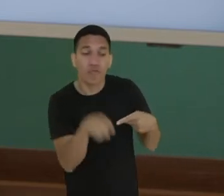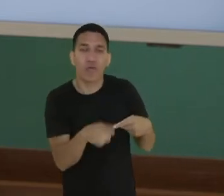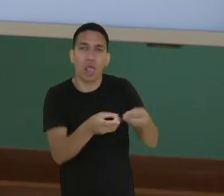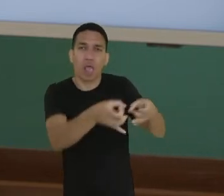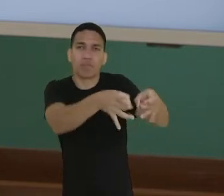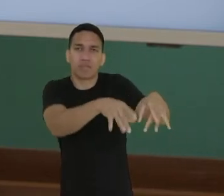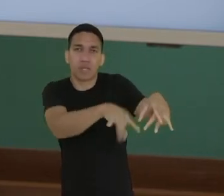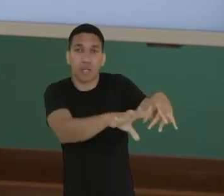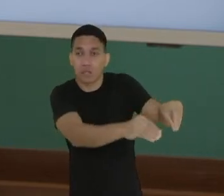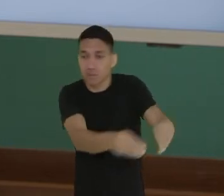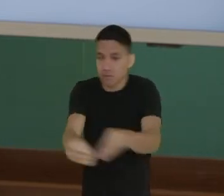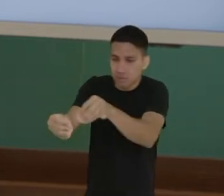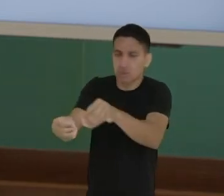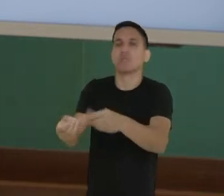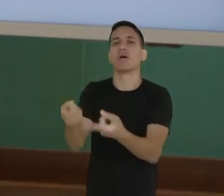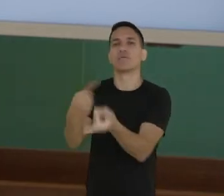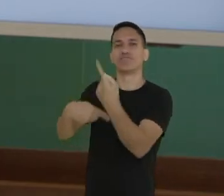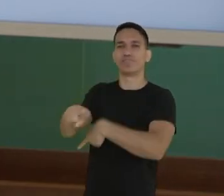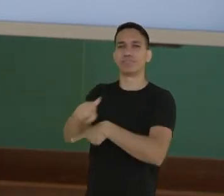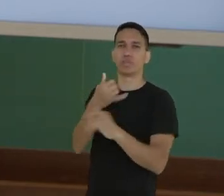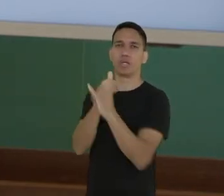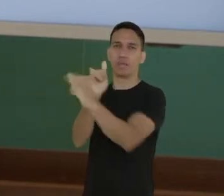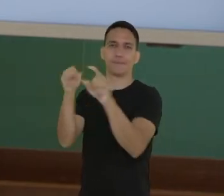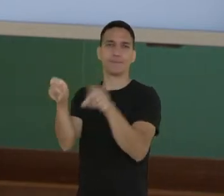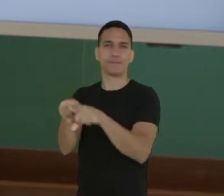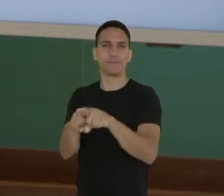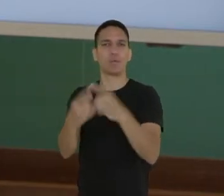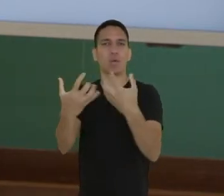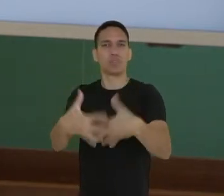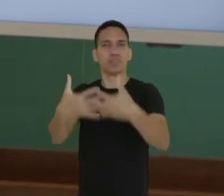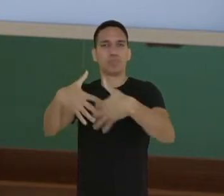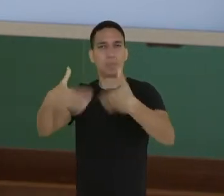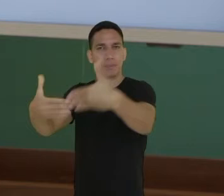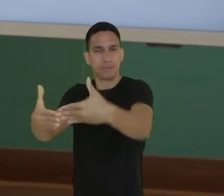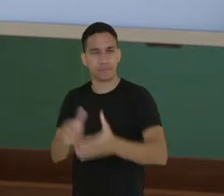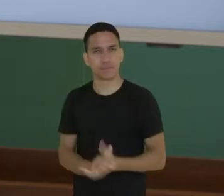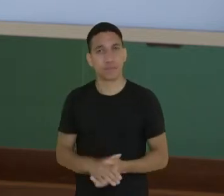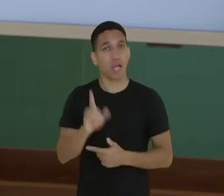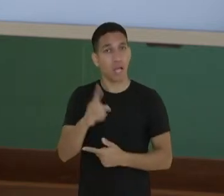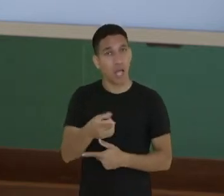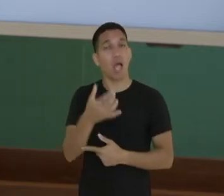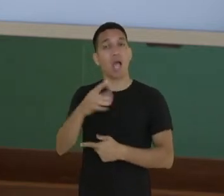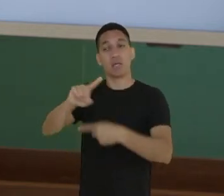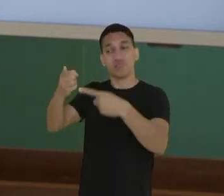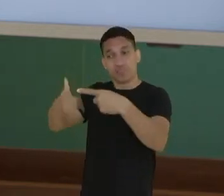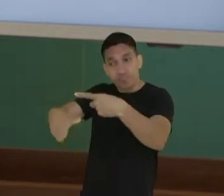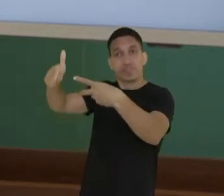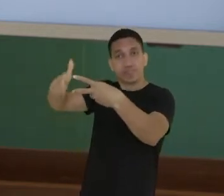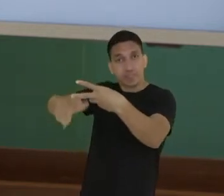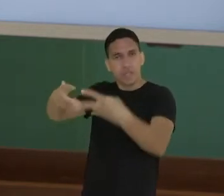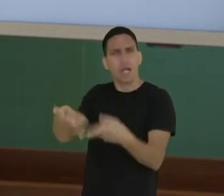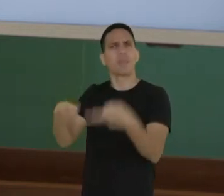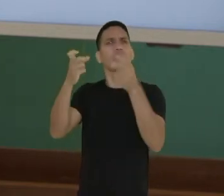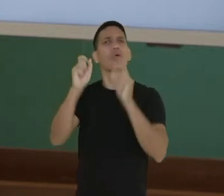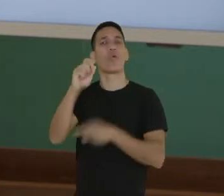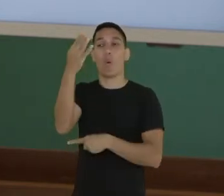seu processo de usinagem ali. Então, uma energia bastante renovável. Veja que o Brasil ele utiliza 8,6%